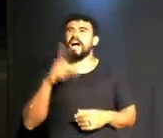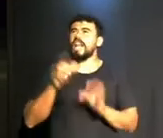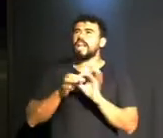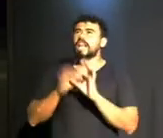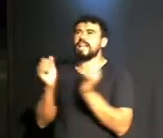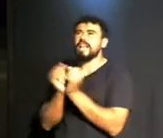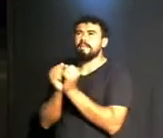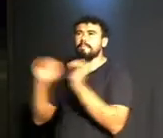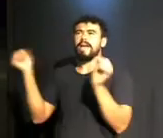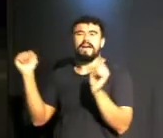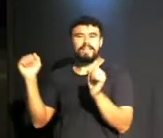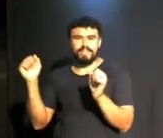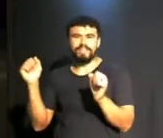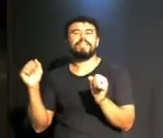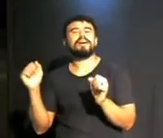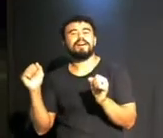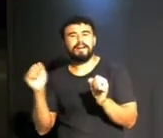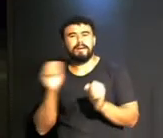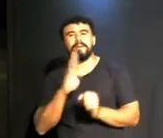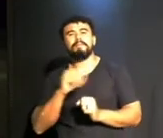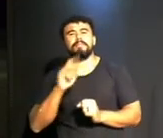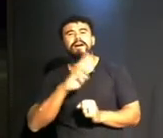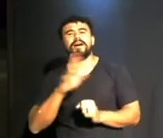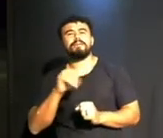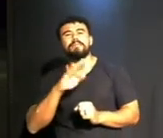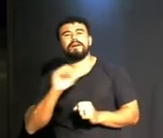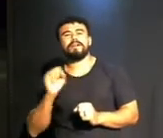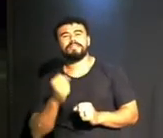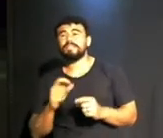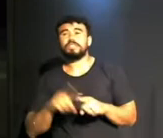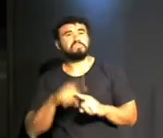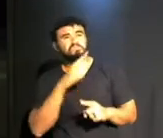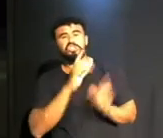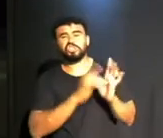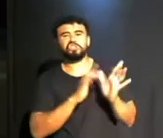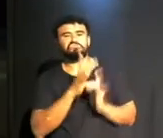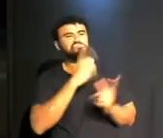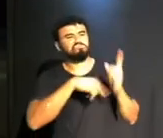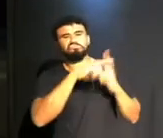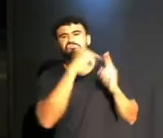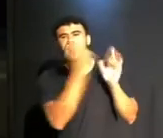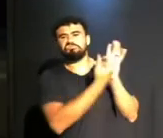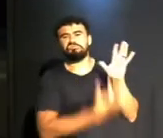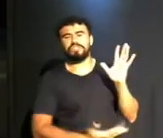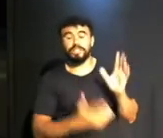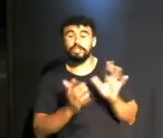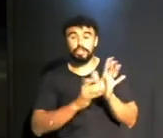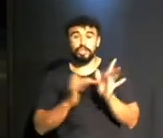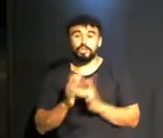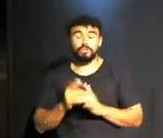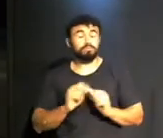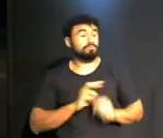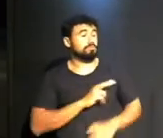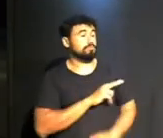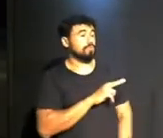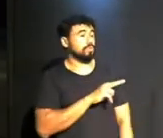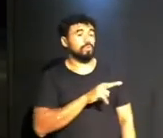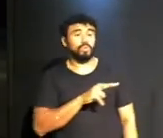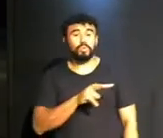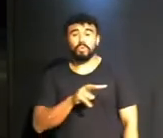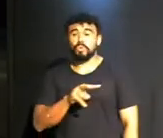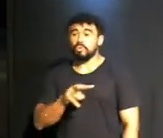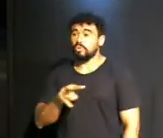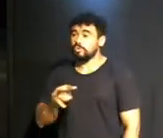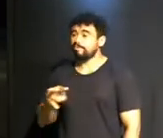libertar Barrabás e crucificar a Jesus Estavam todos ali reunidos Jesus estava olhando para todos